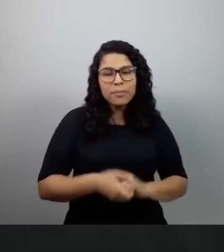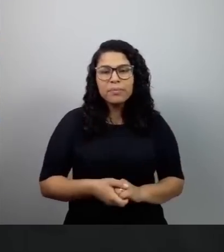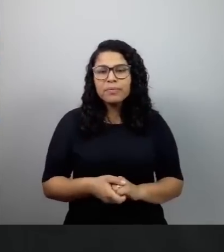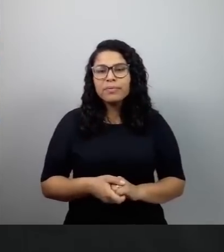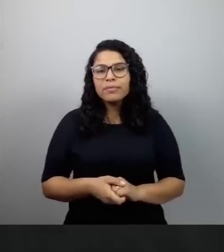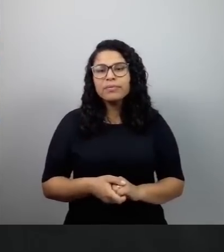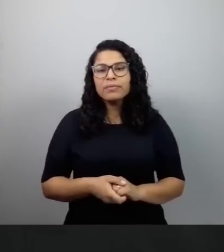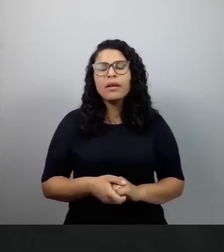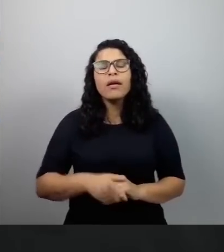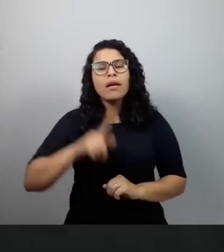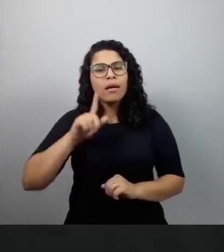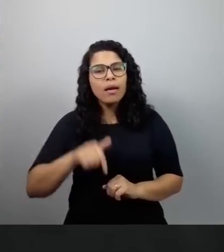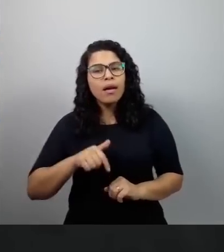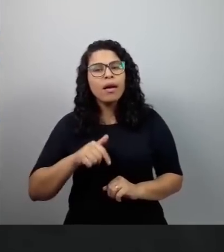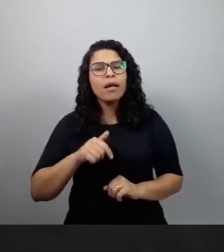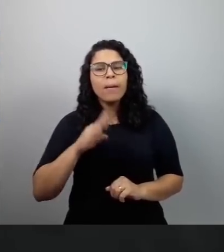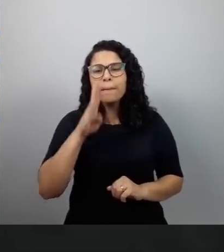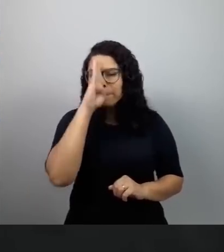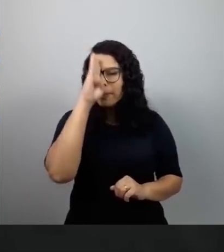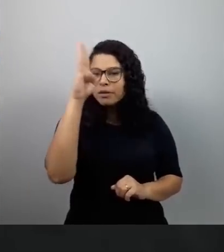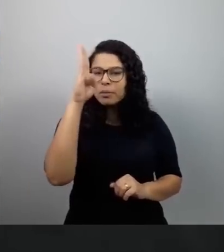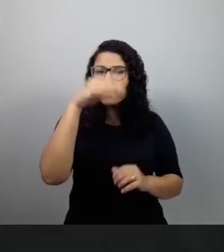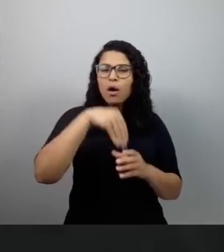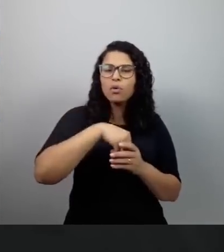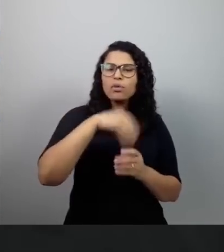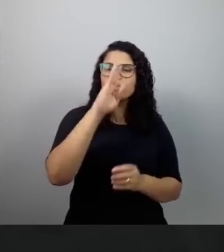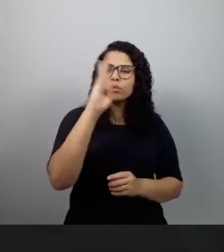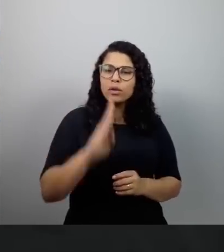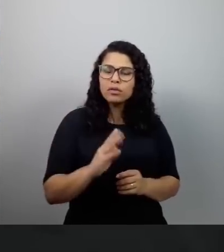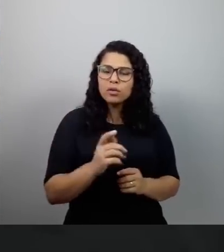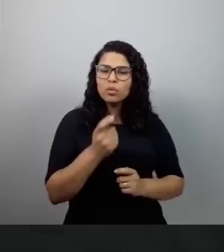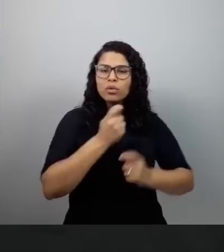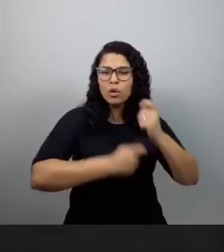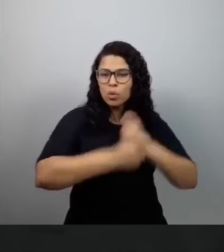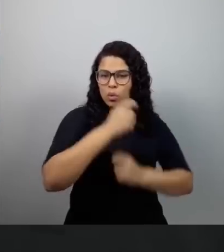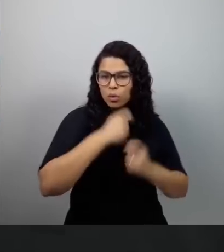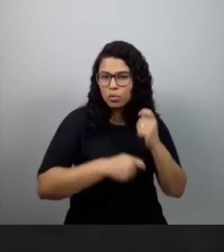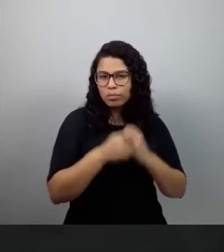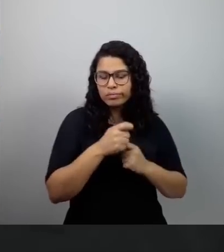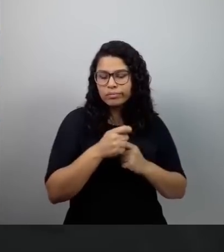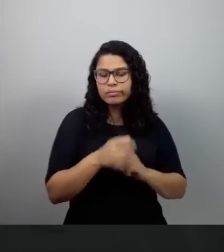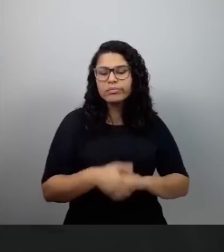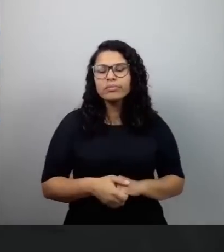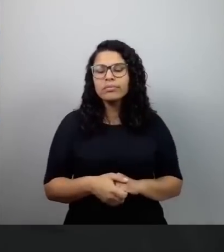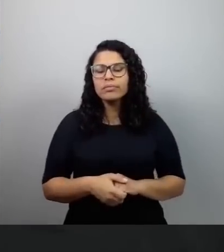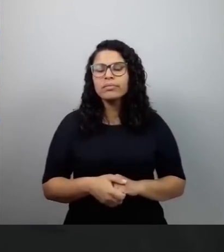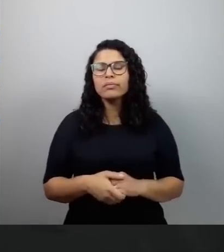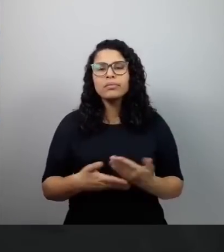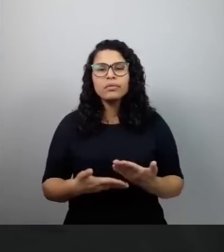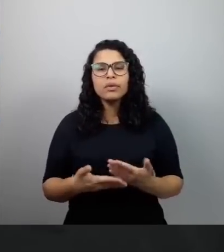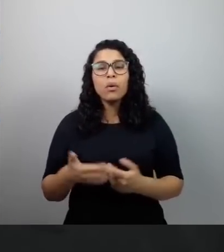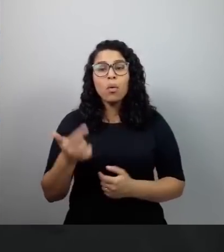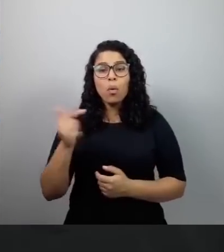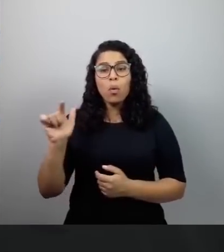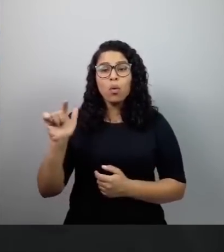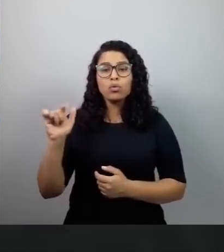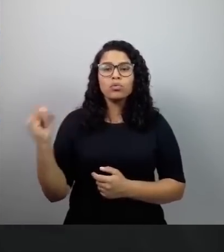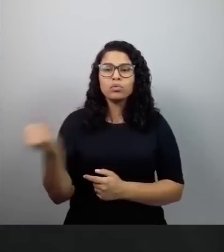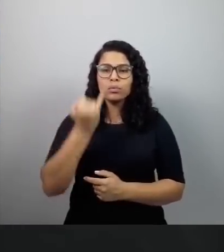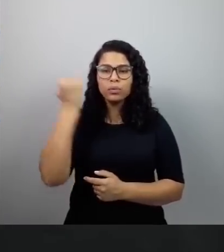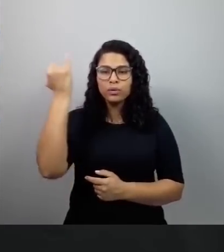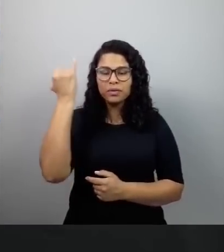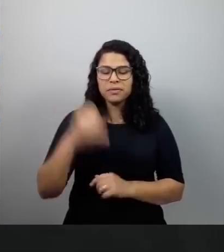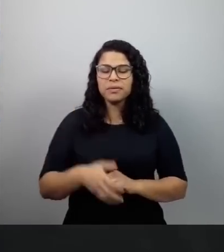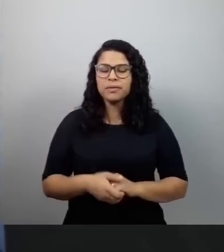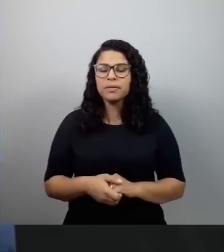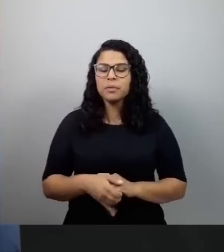era o coração da economia brasileira durante o segundo reinado. Tem umas outras marcações e uns outros eventos bastante importantes.